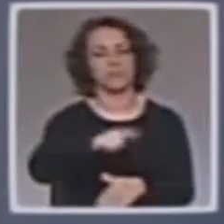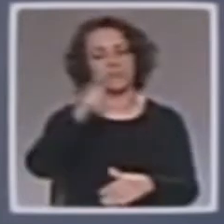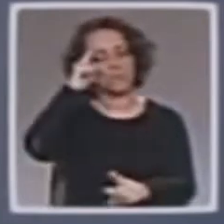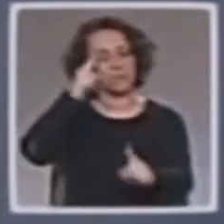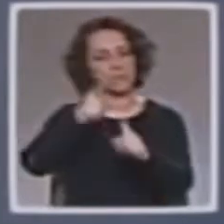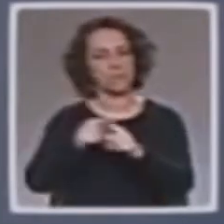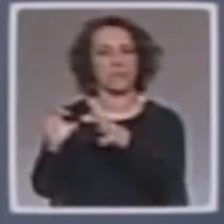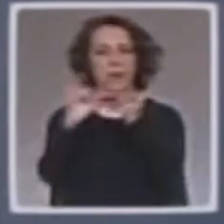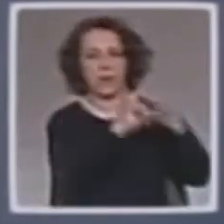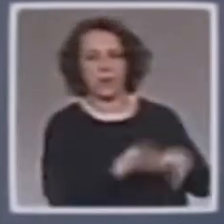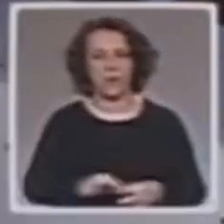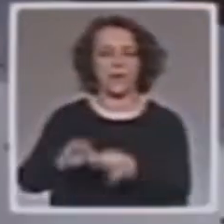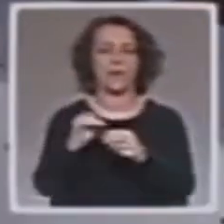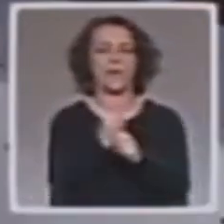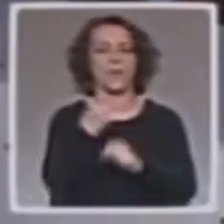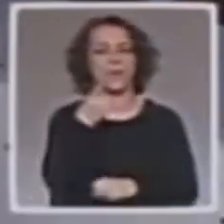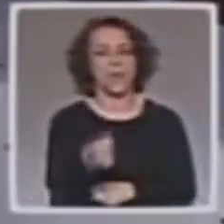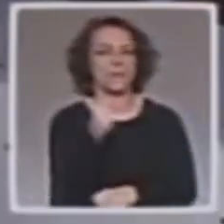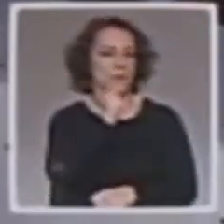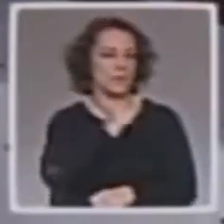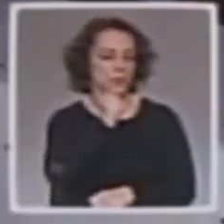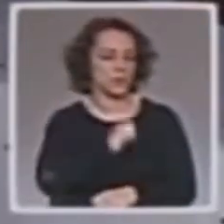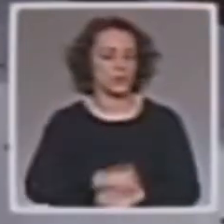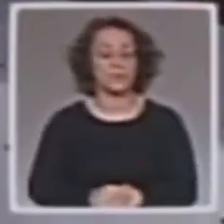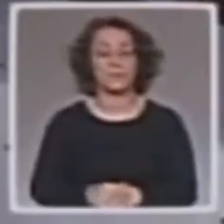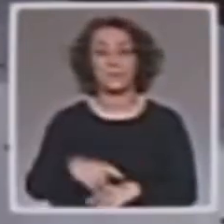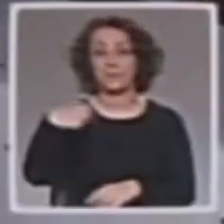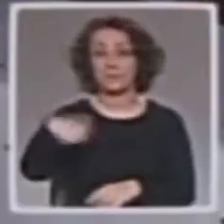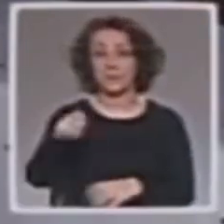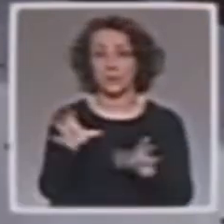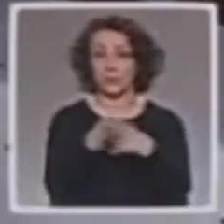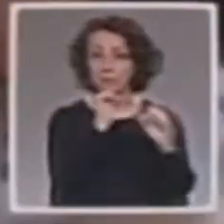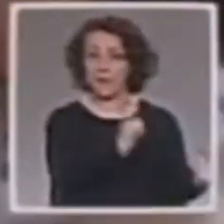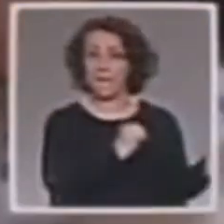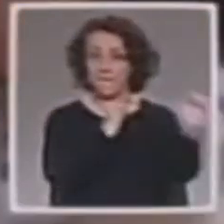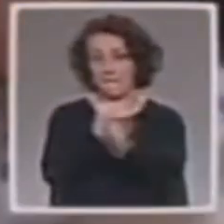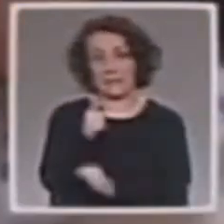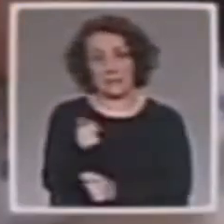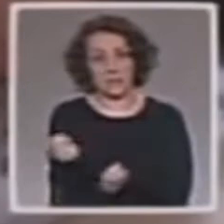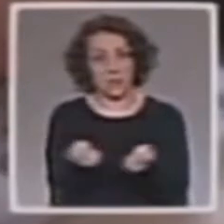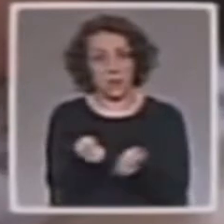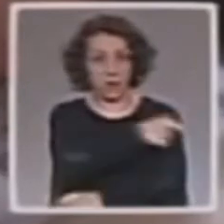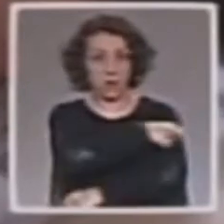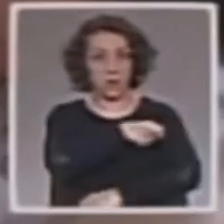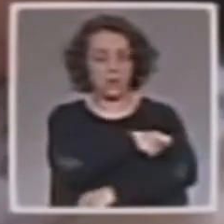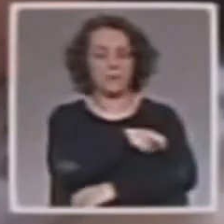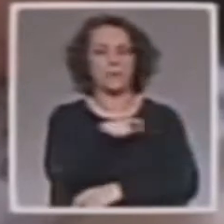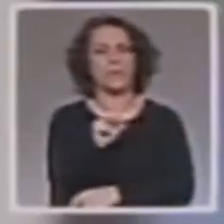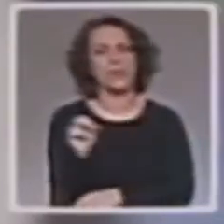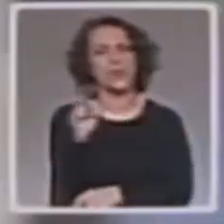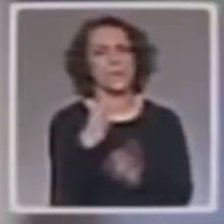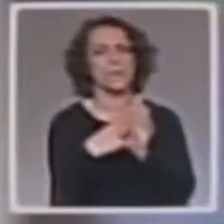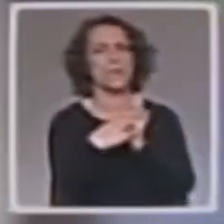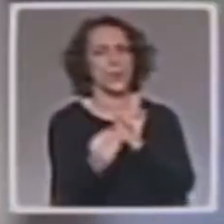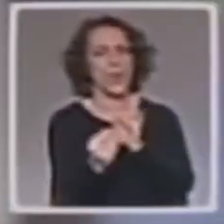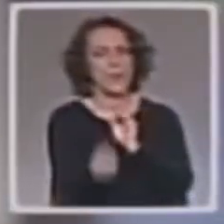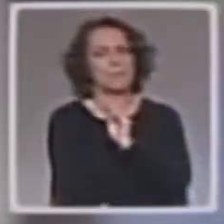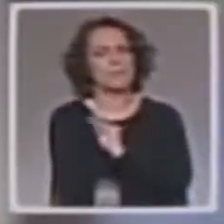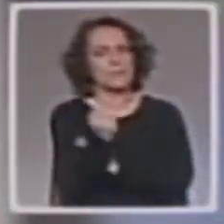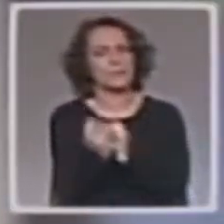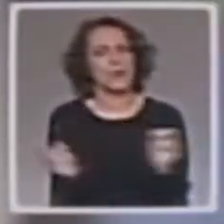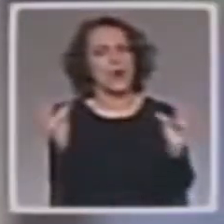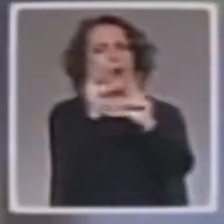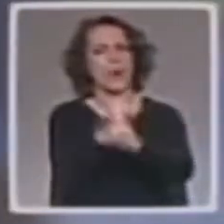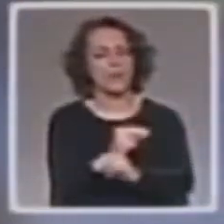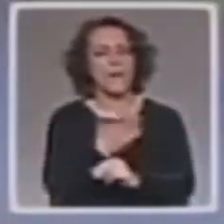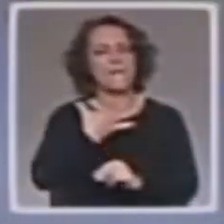as nove ilhas dos Açores. Para o presidente do Clube Naval, entidade organizadora, o novo modelo é inovador e pretende,